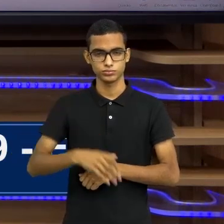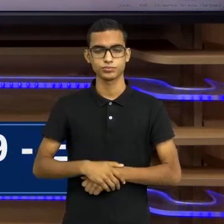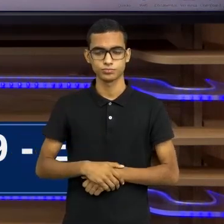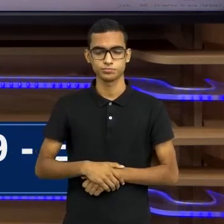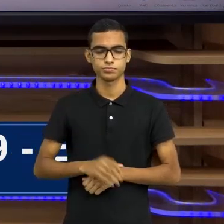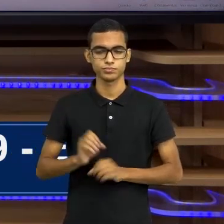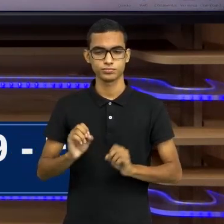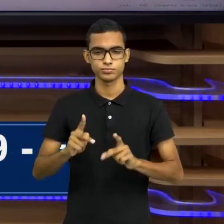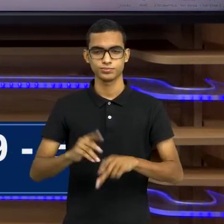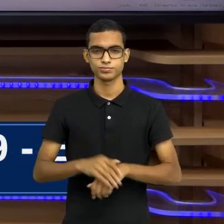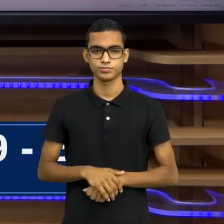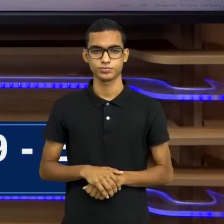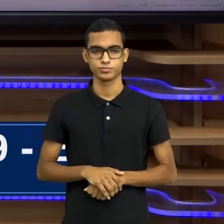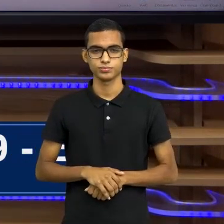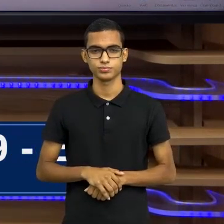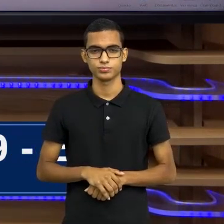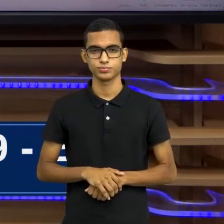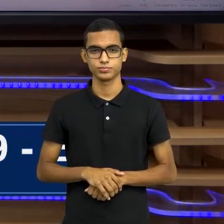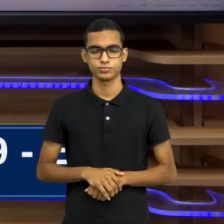bem.